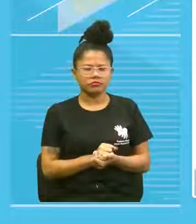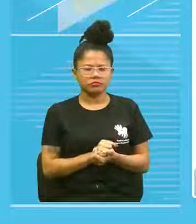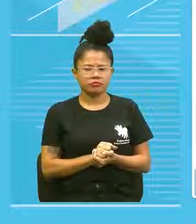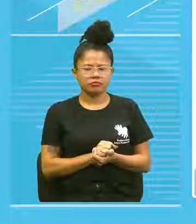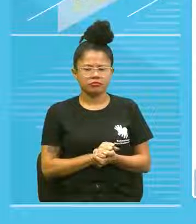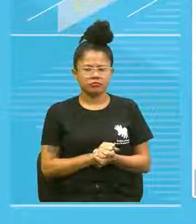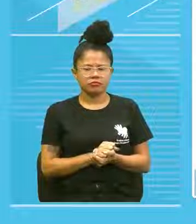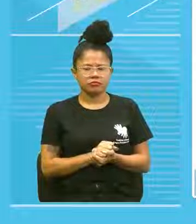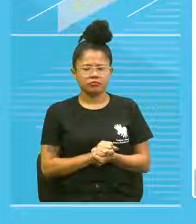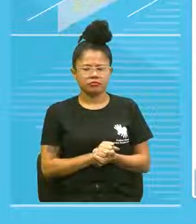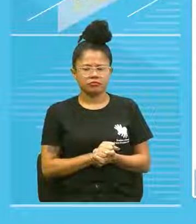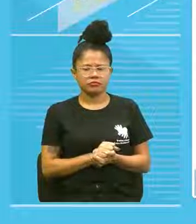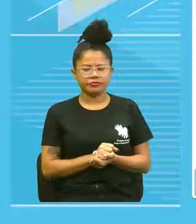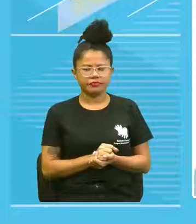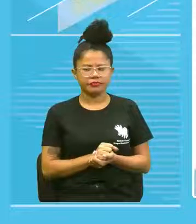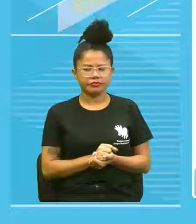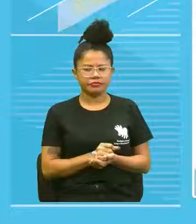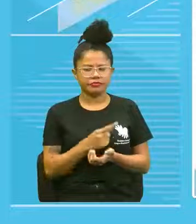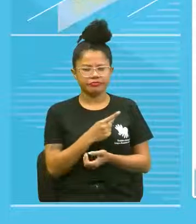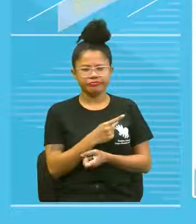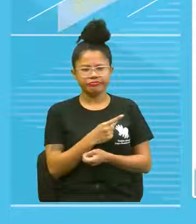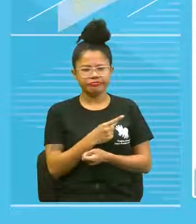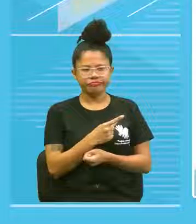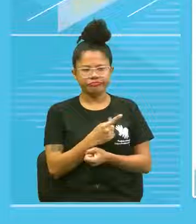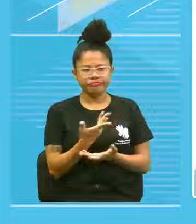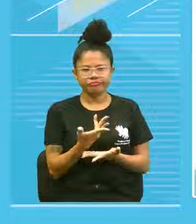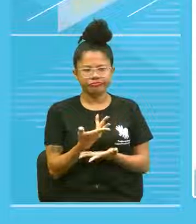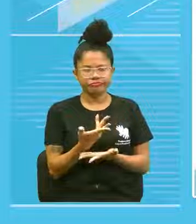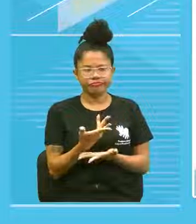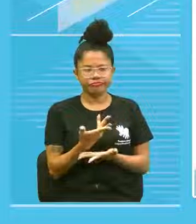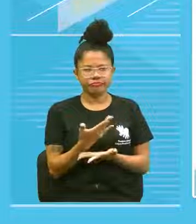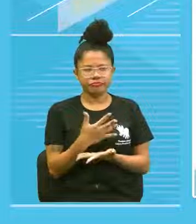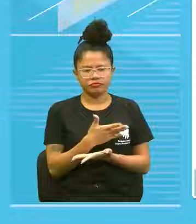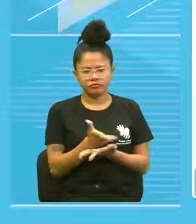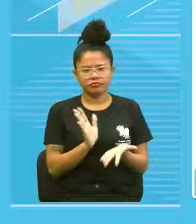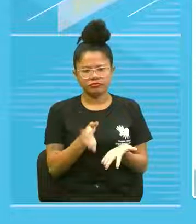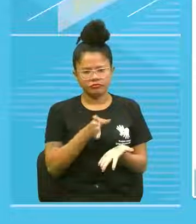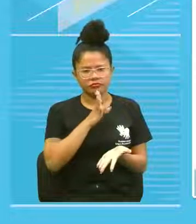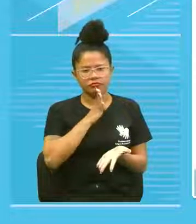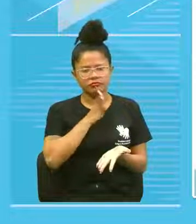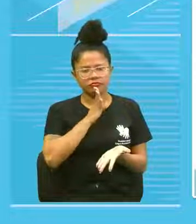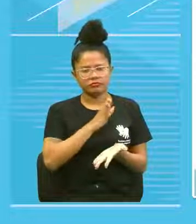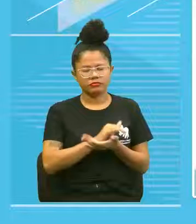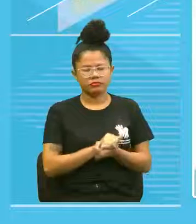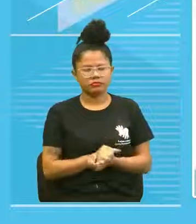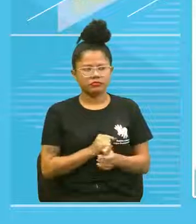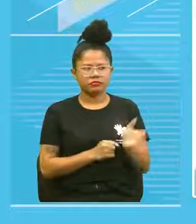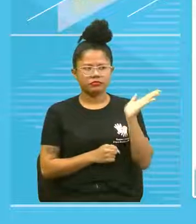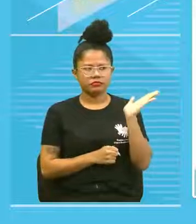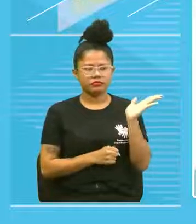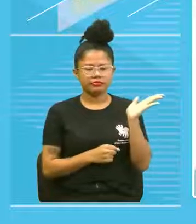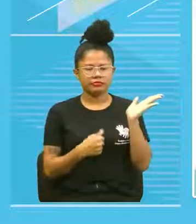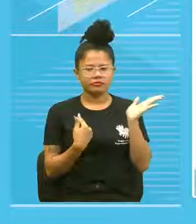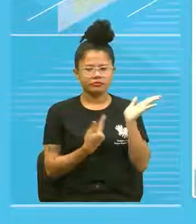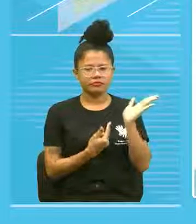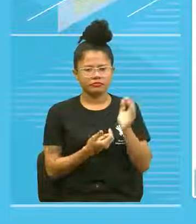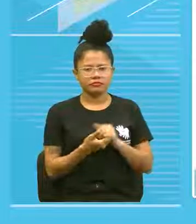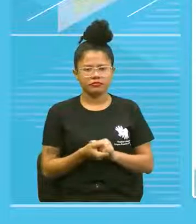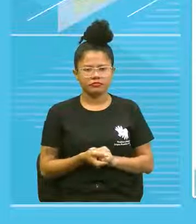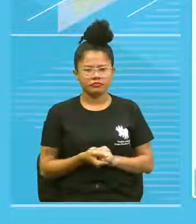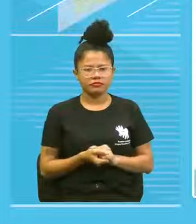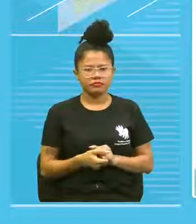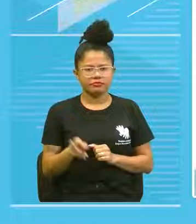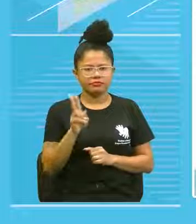e olha isso não é novidade não primeira coisa que quero falar as biomassas nós